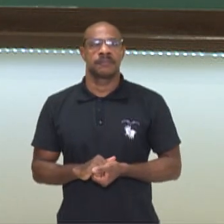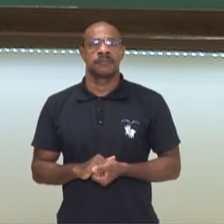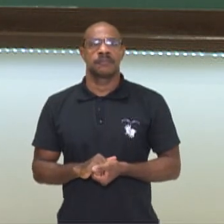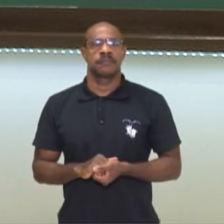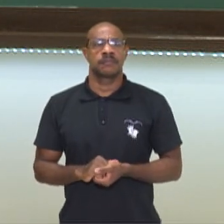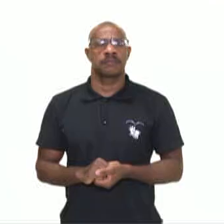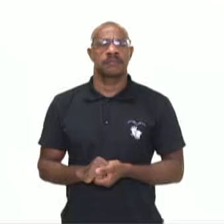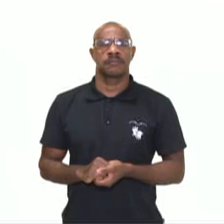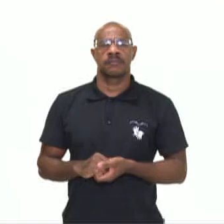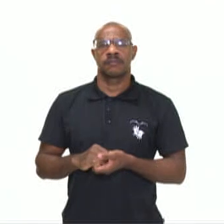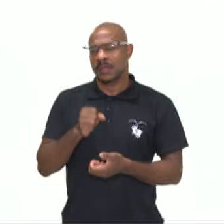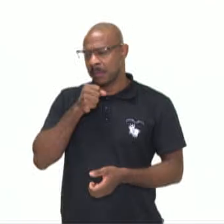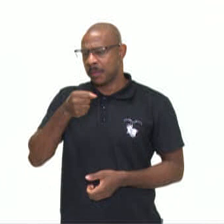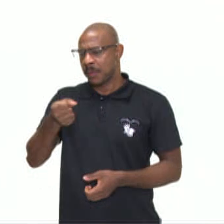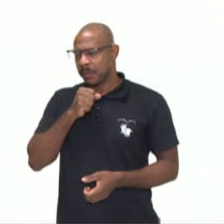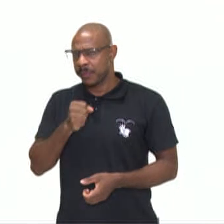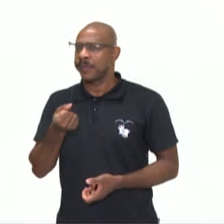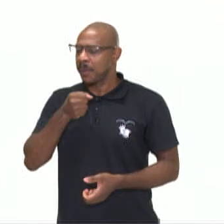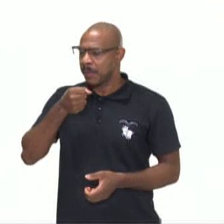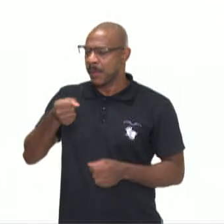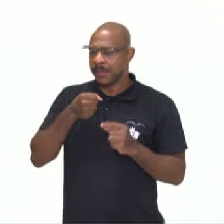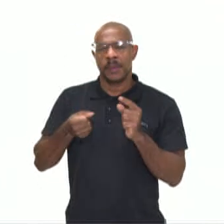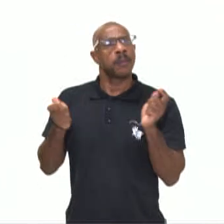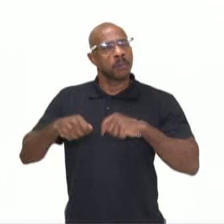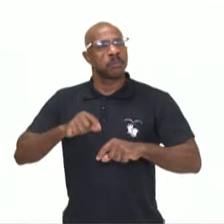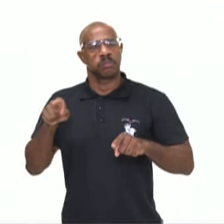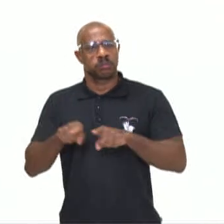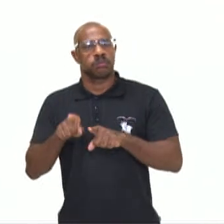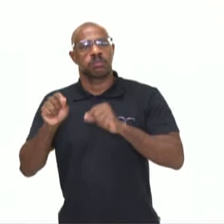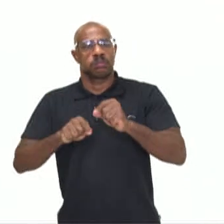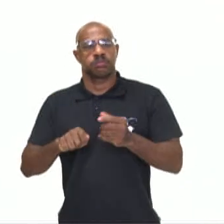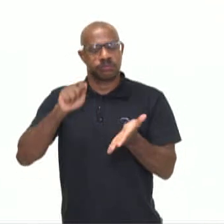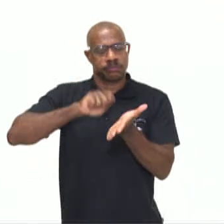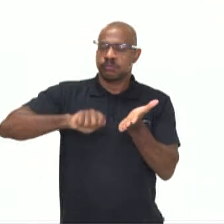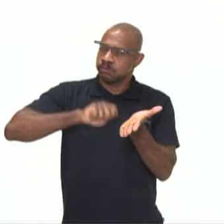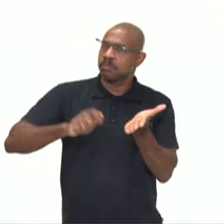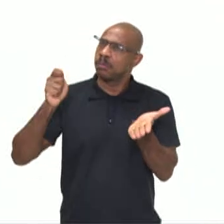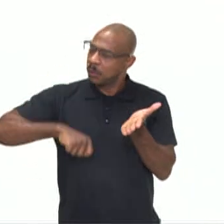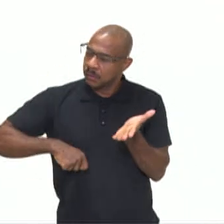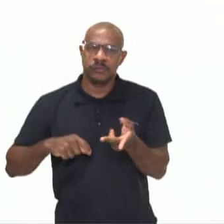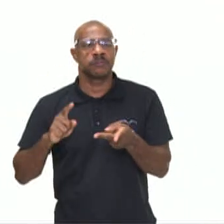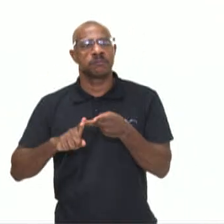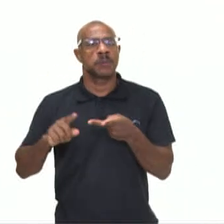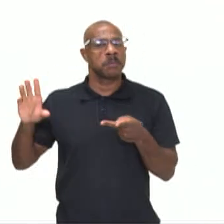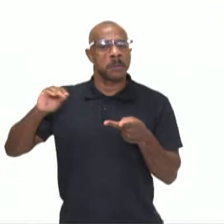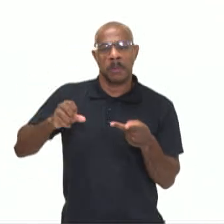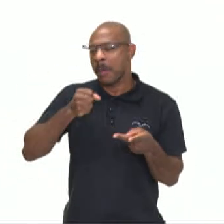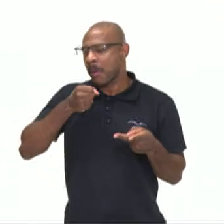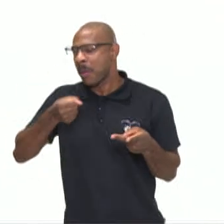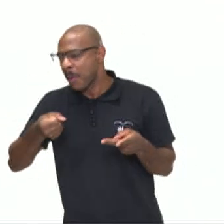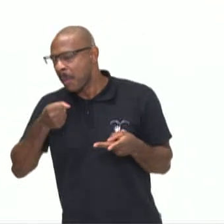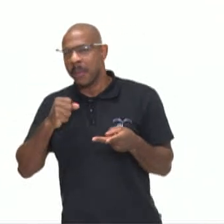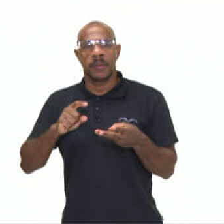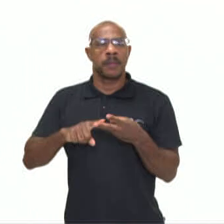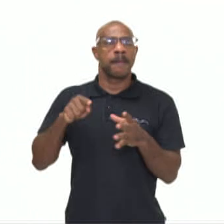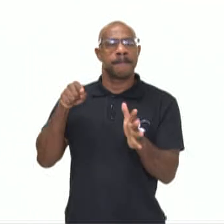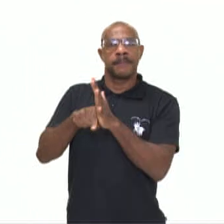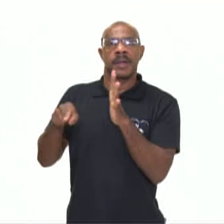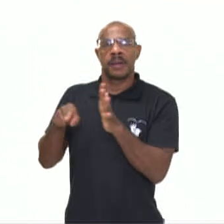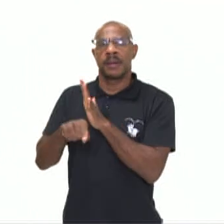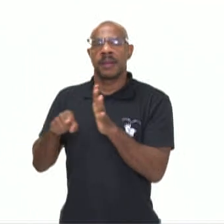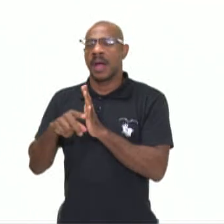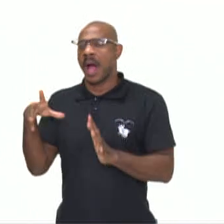Uma entrevista é basicamente oral, mas ela pode ser realizada pela escrita, moçadinha. Com perguntas